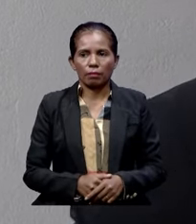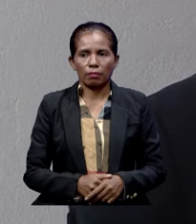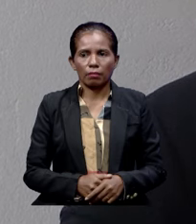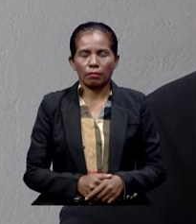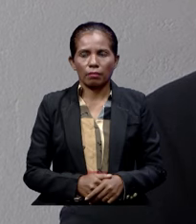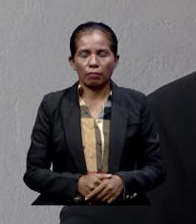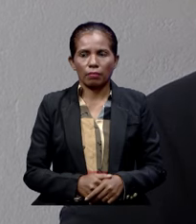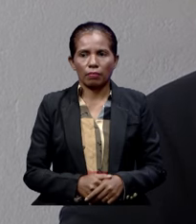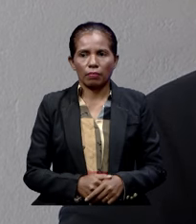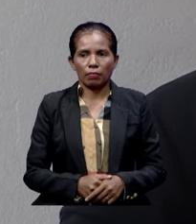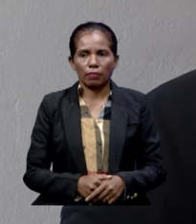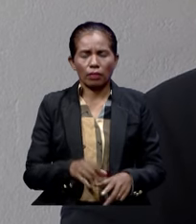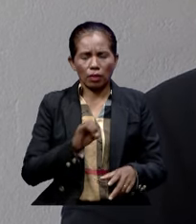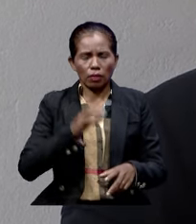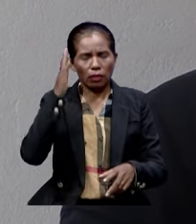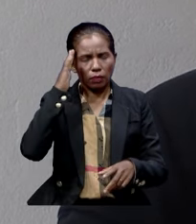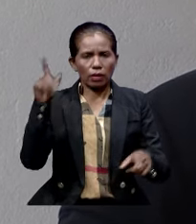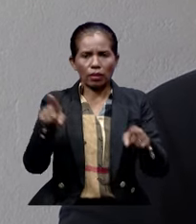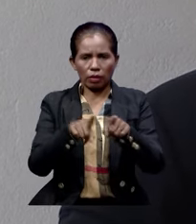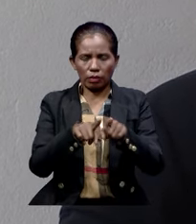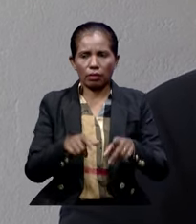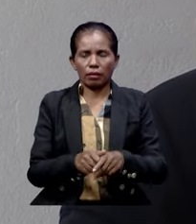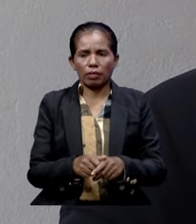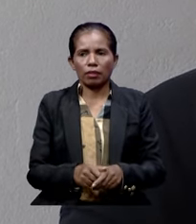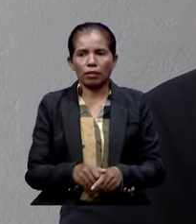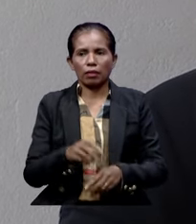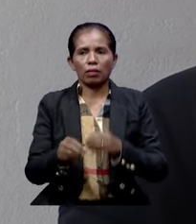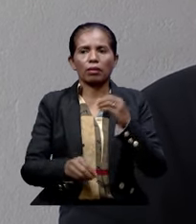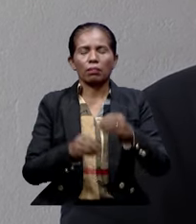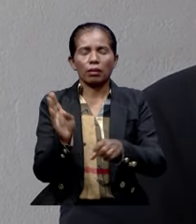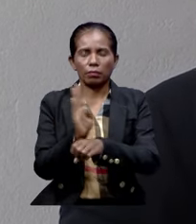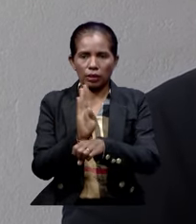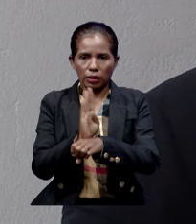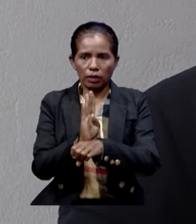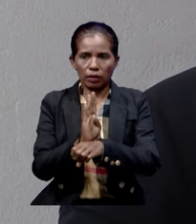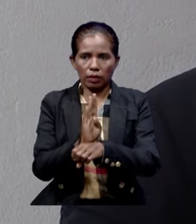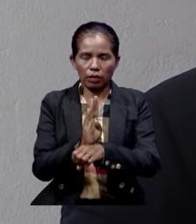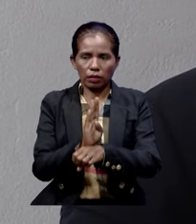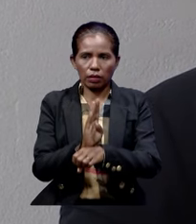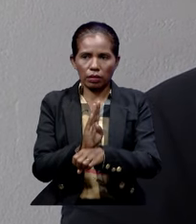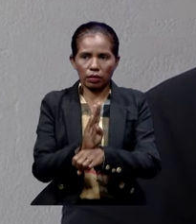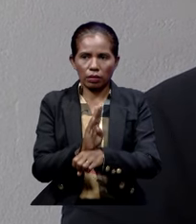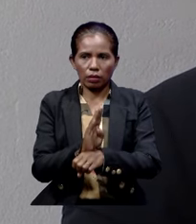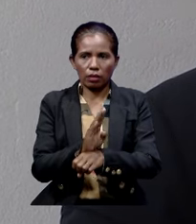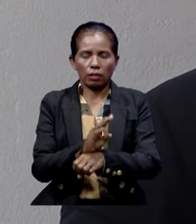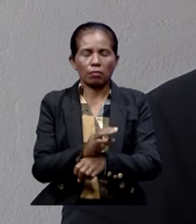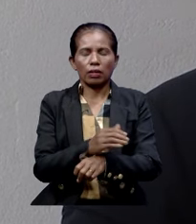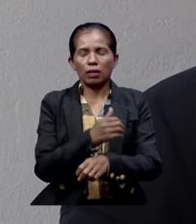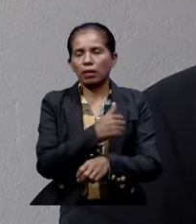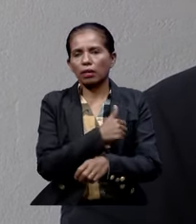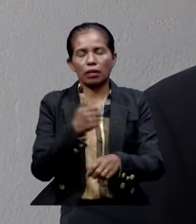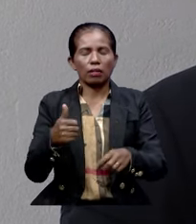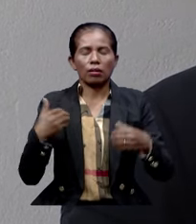irailar. How no ini asane, iha buat dia suntu bisnis, i buat balu i segredo,